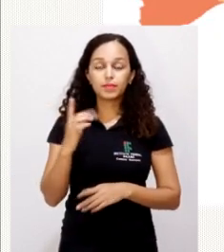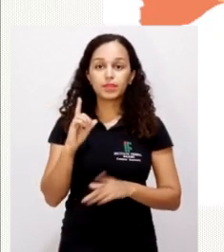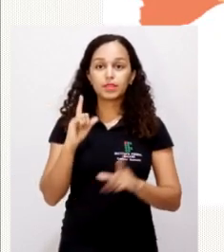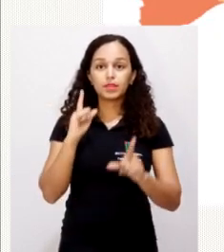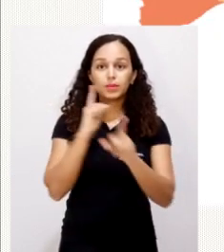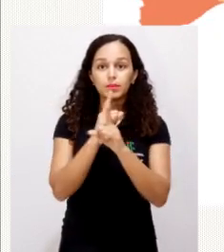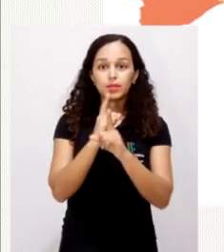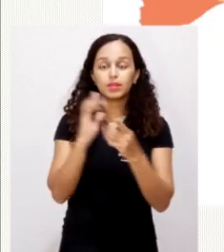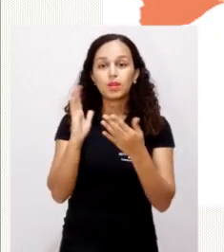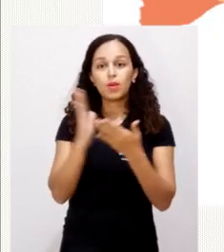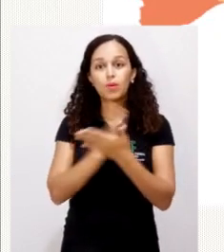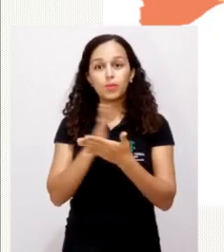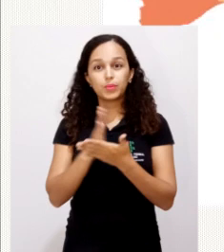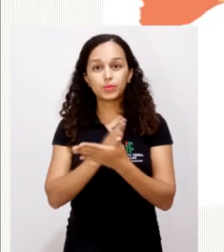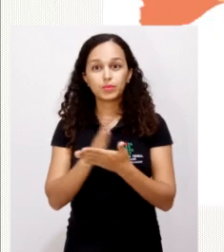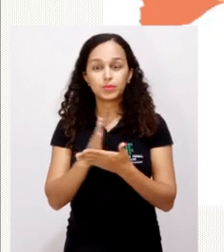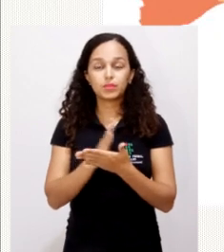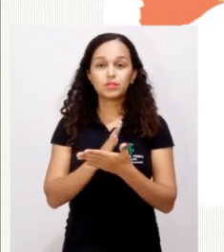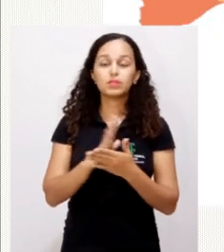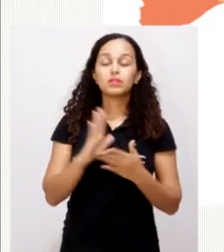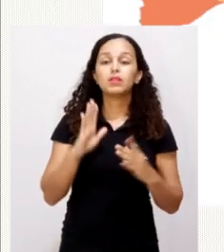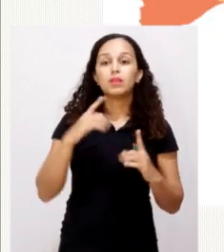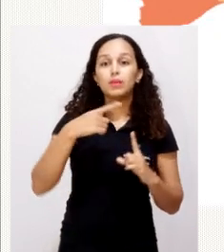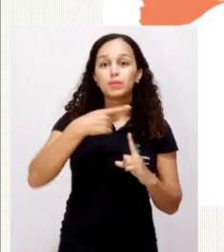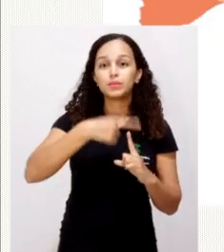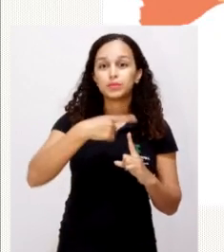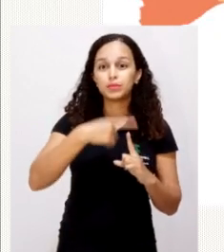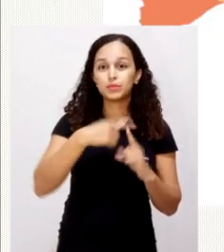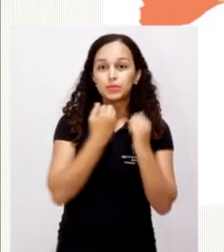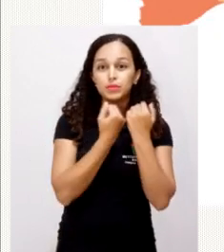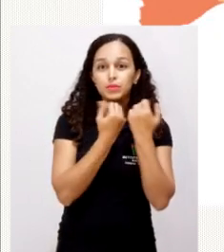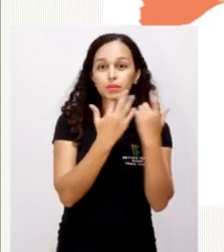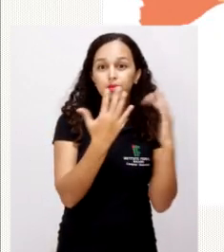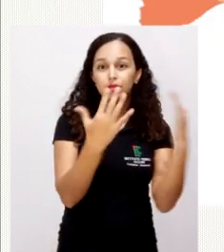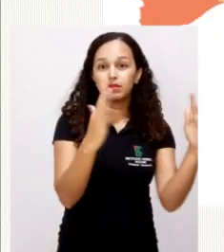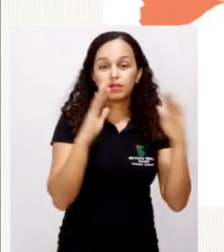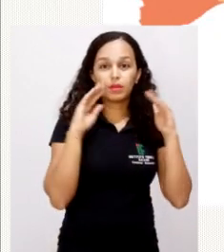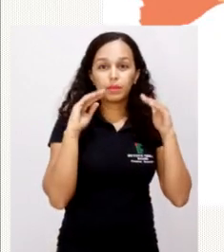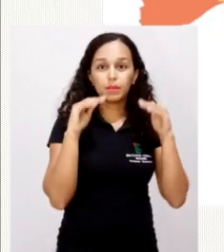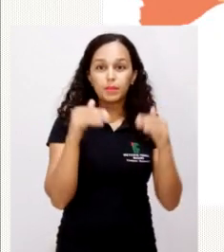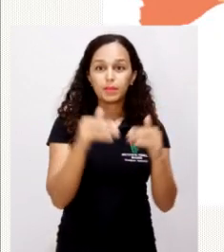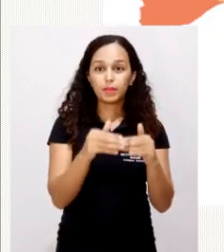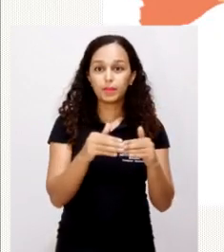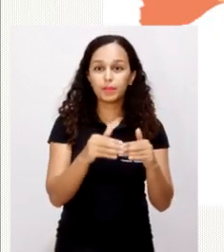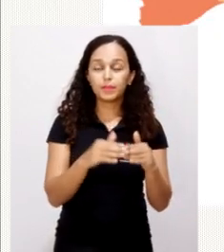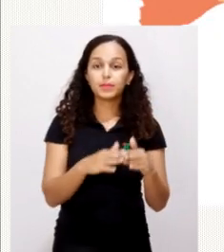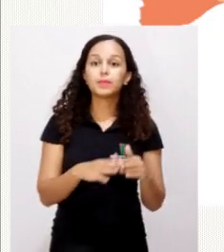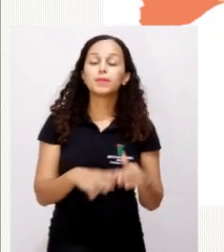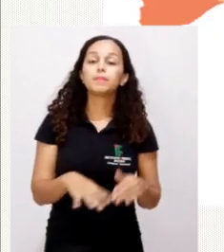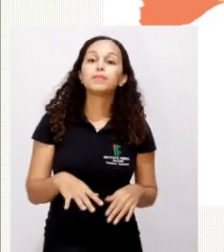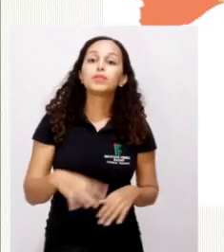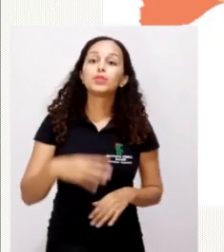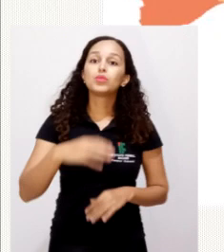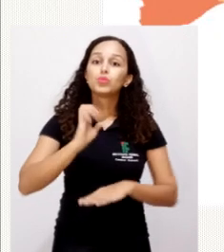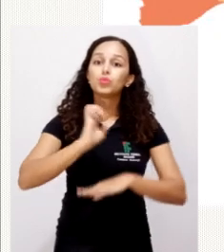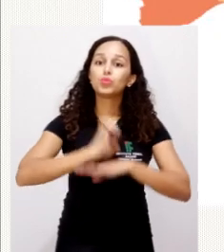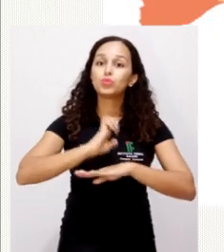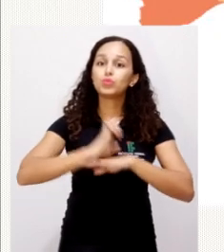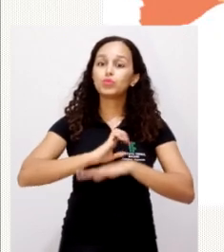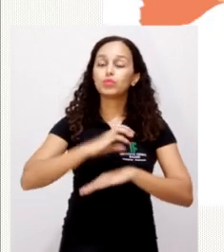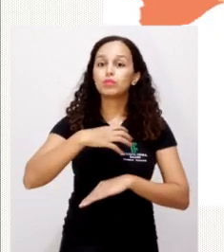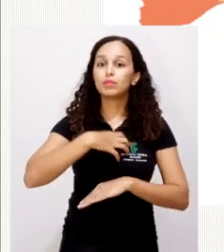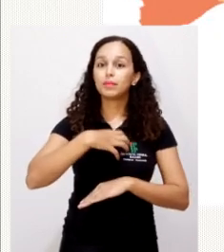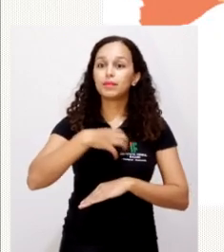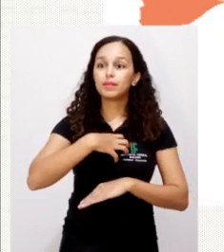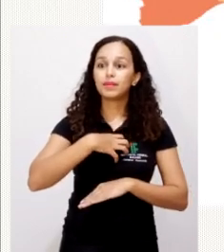identificaram algumas outras punks que são específicas dessa localidade do mapa da Bahia, do estado,